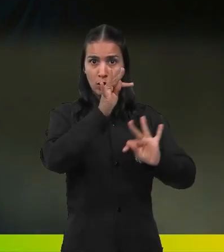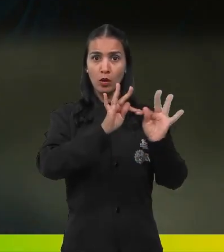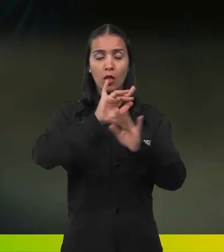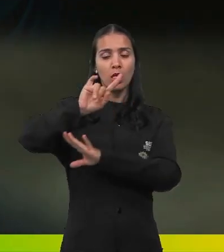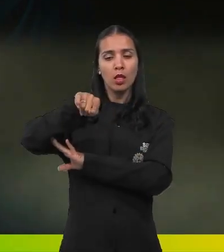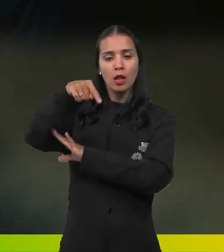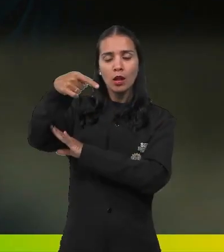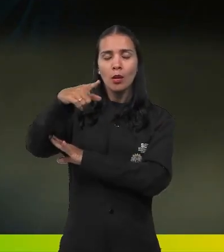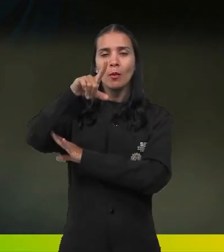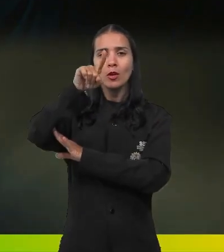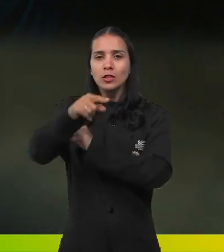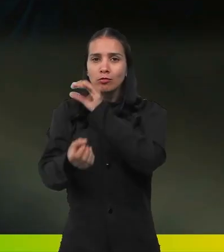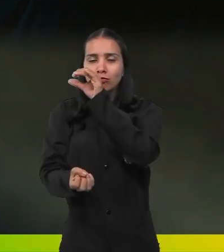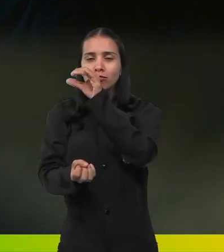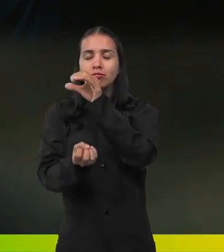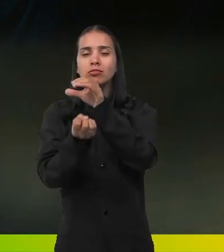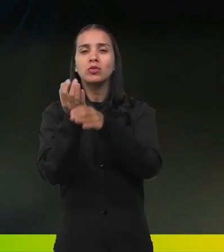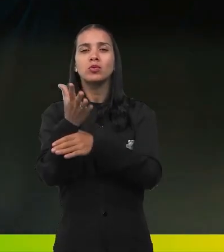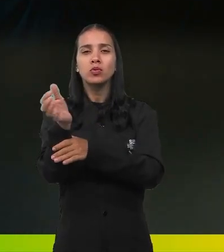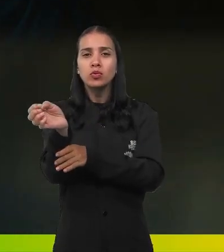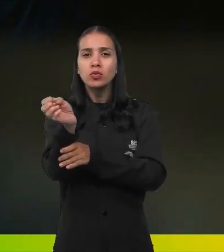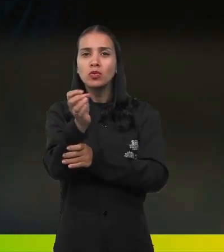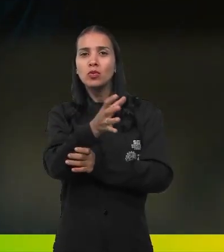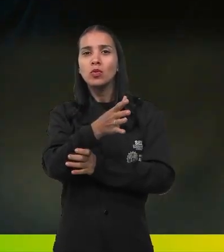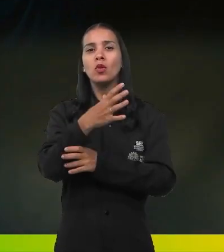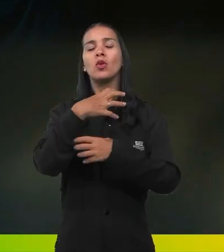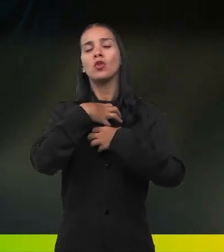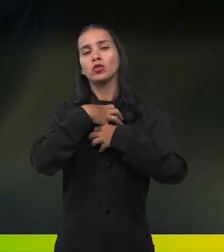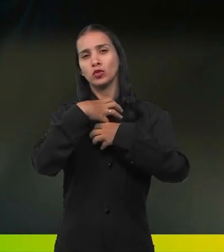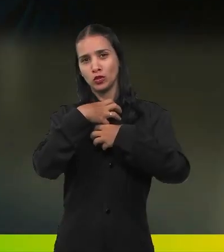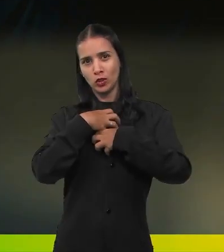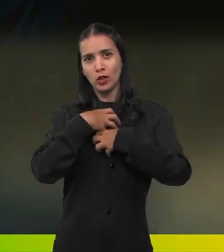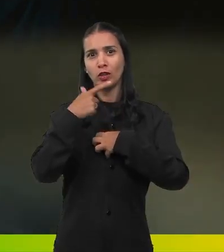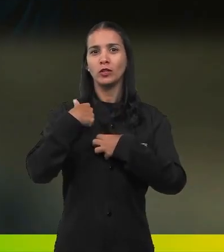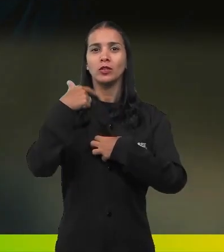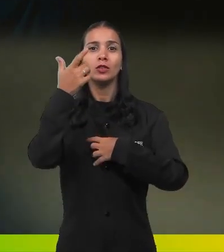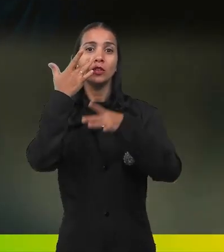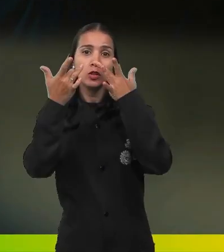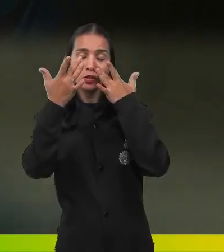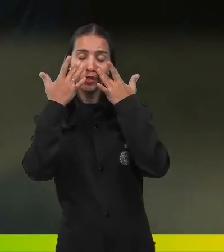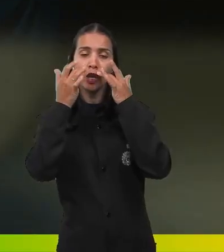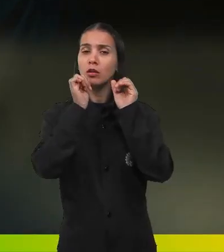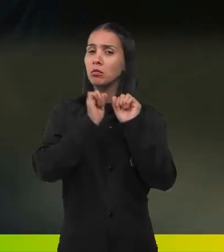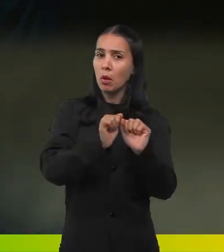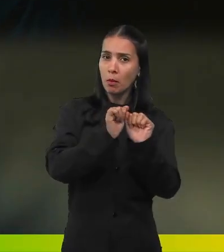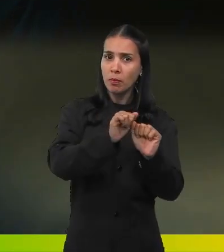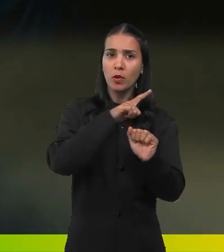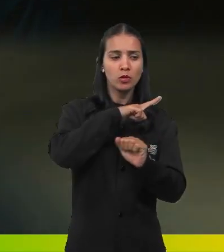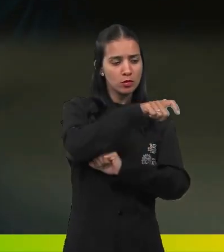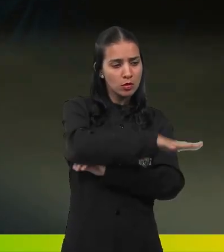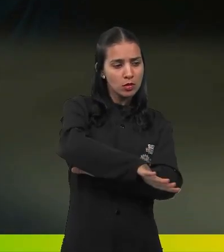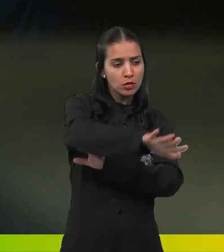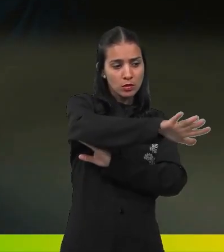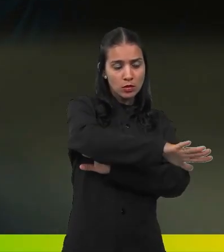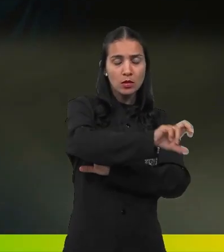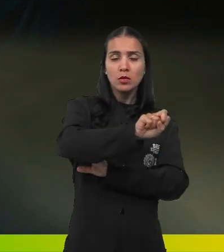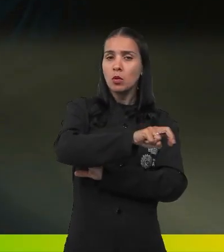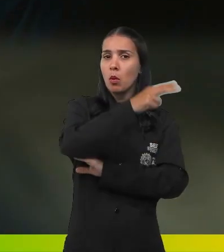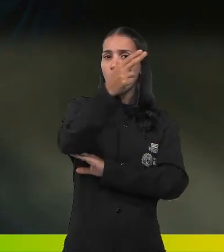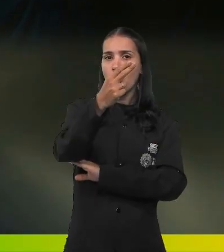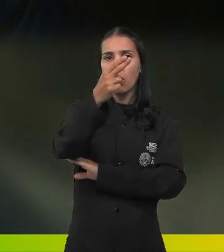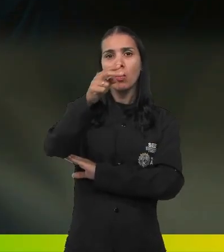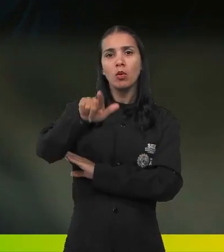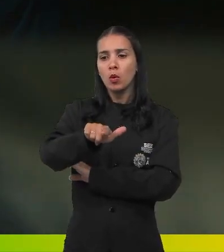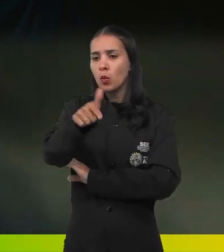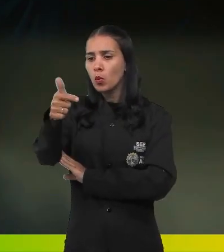nova forma de experiência cênica, que pode acontecer tanto no palco quanto em ambientes